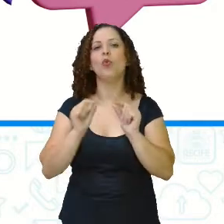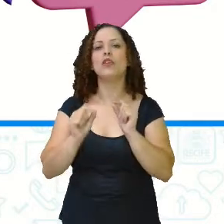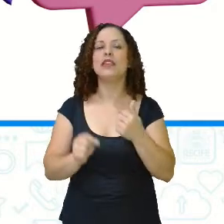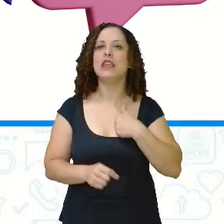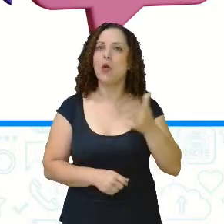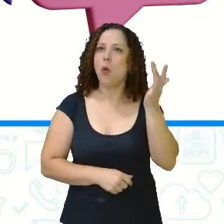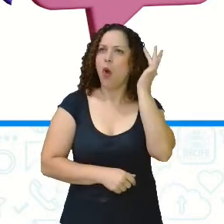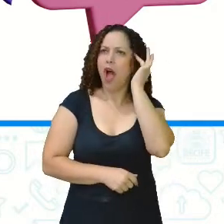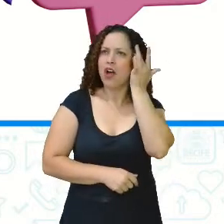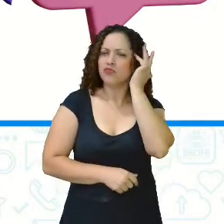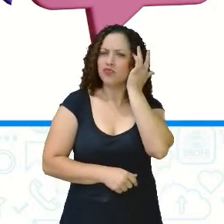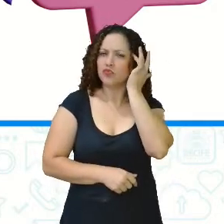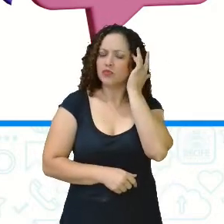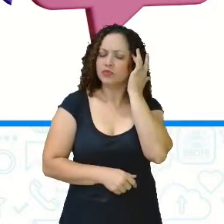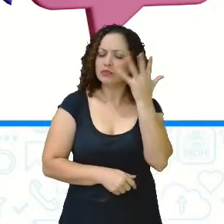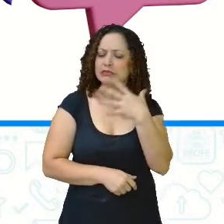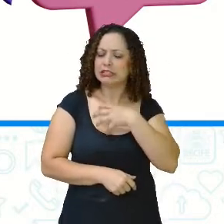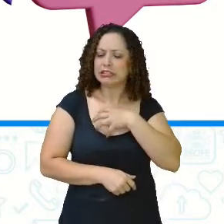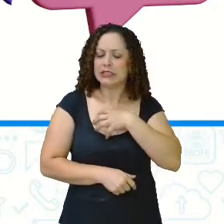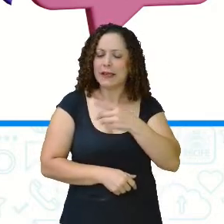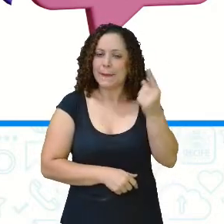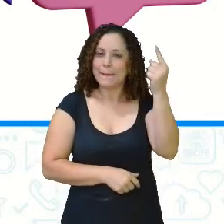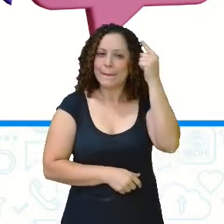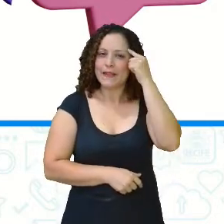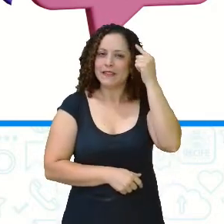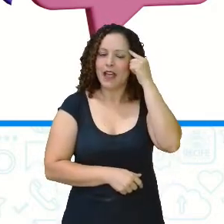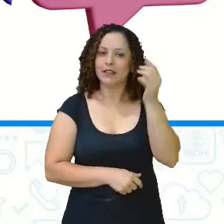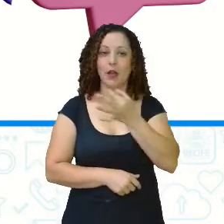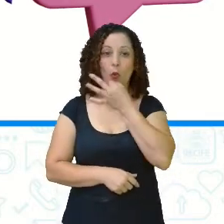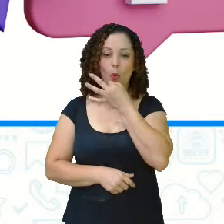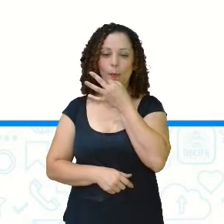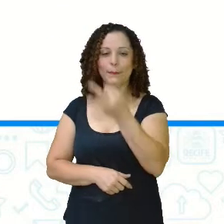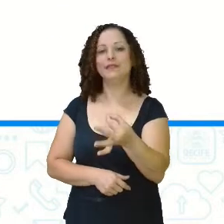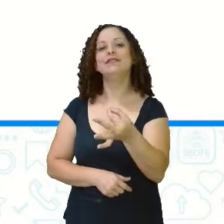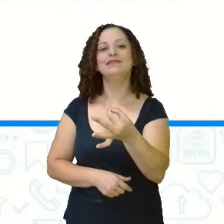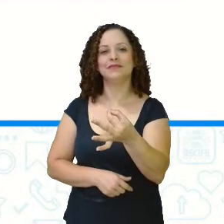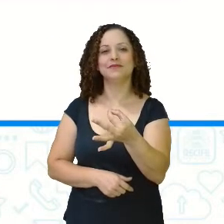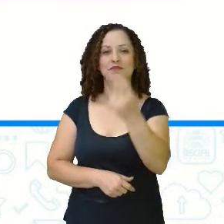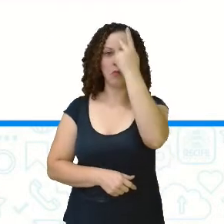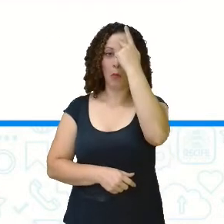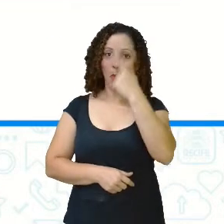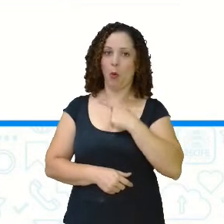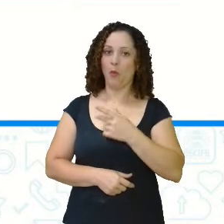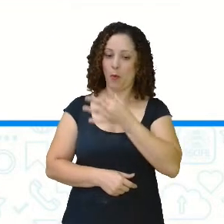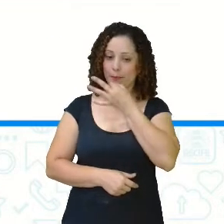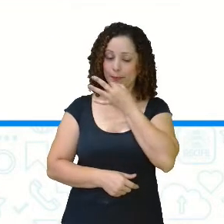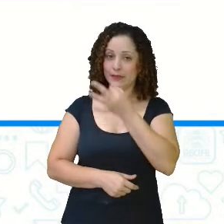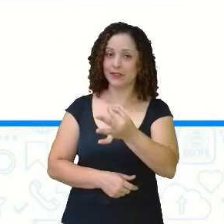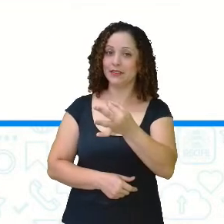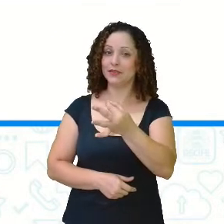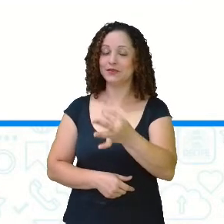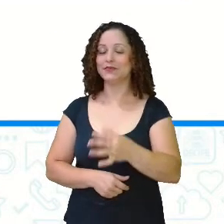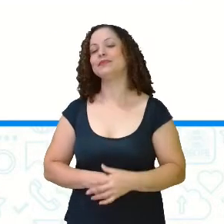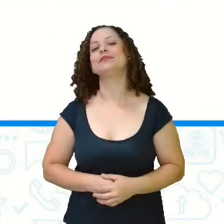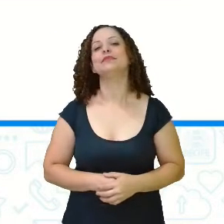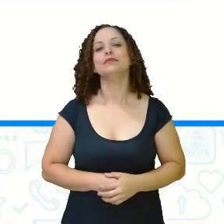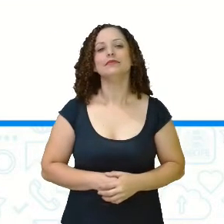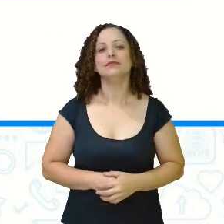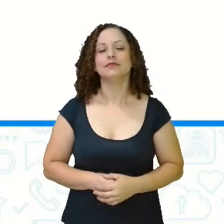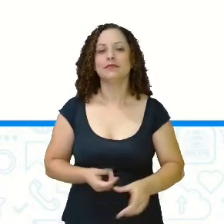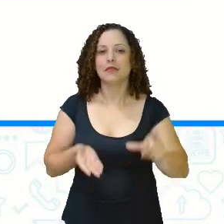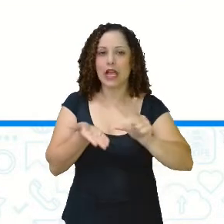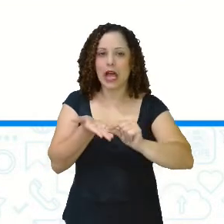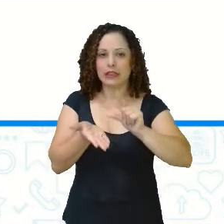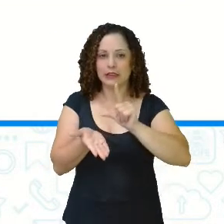achismo. É o que eu acho. Por isso que a gente diz que é uma opinião da pessoa. Então, olha só. O artigo de